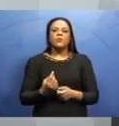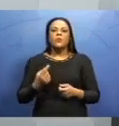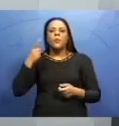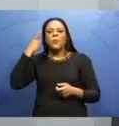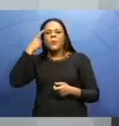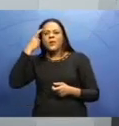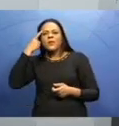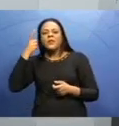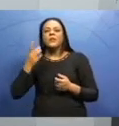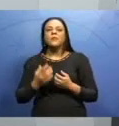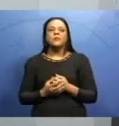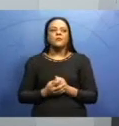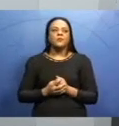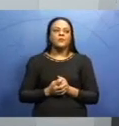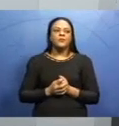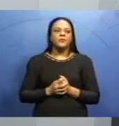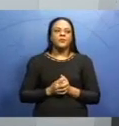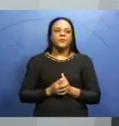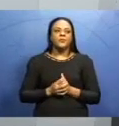pouquinho?